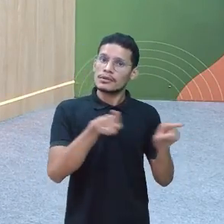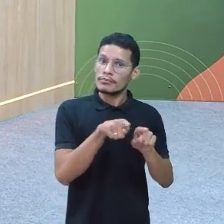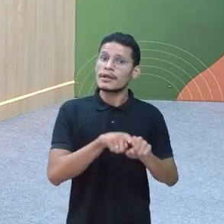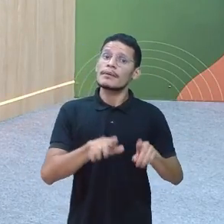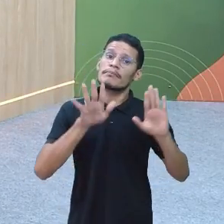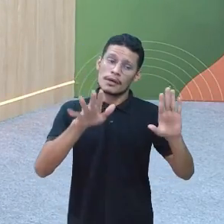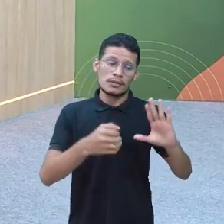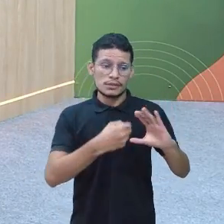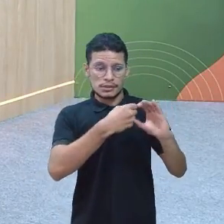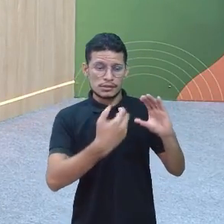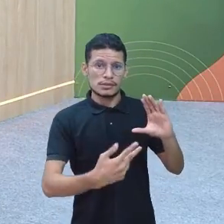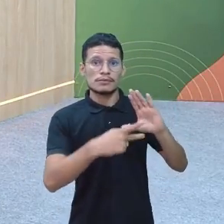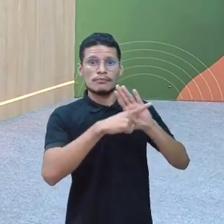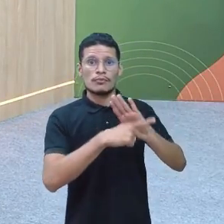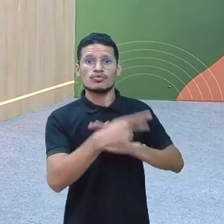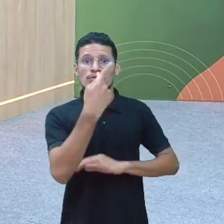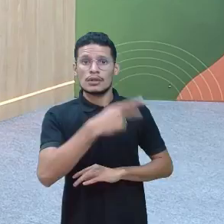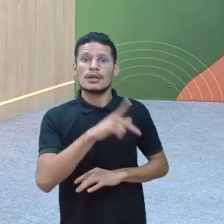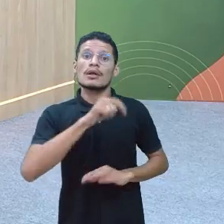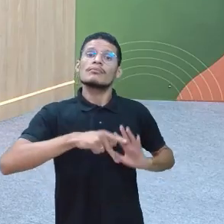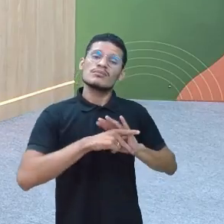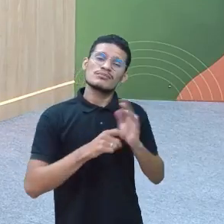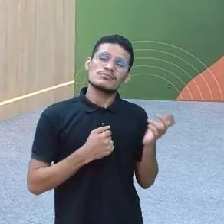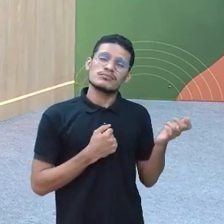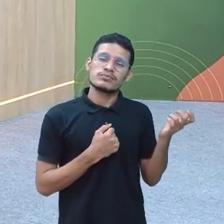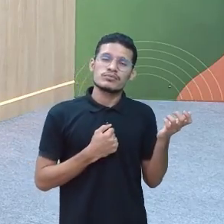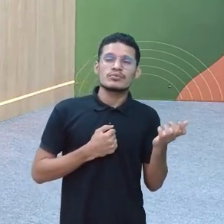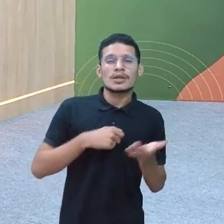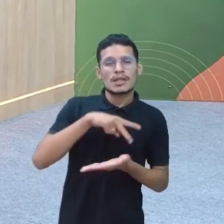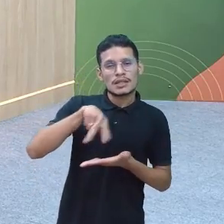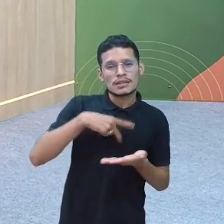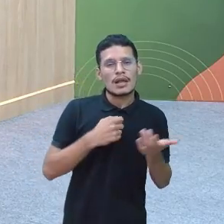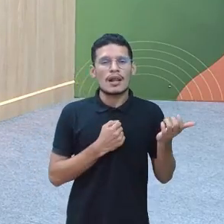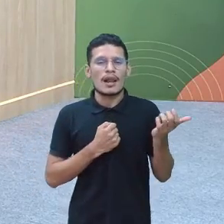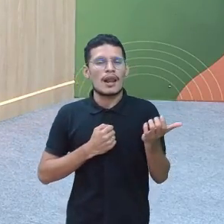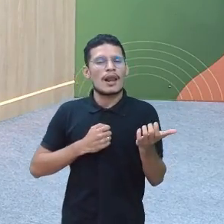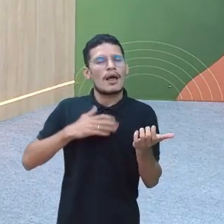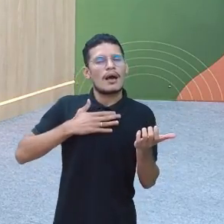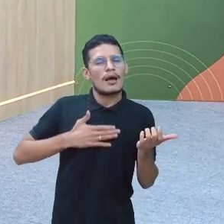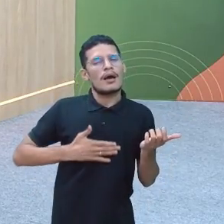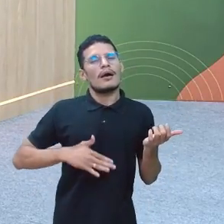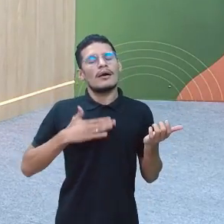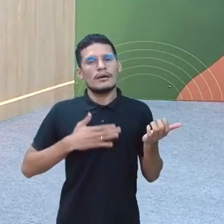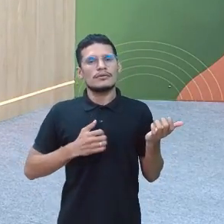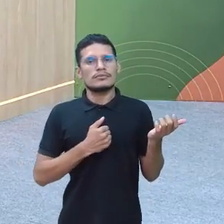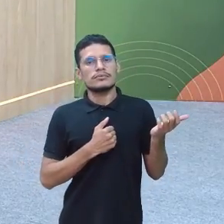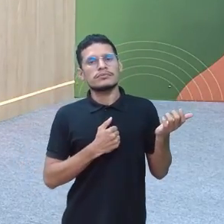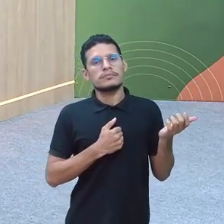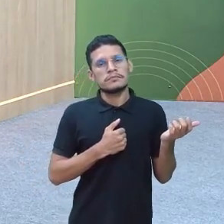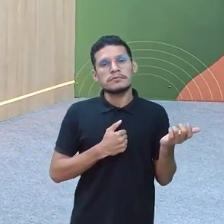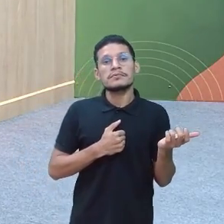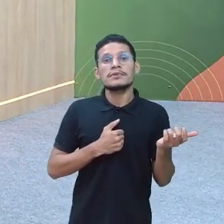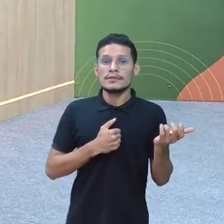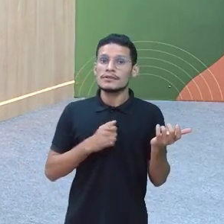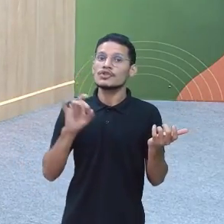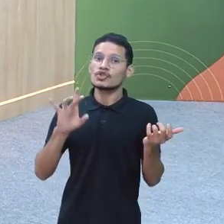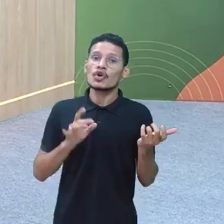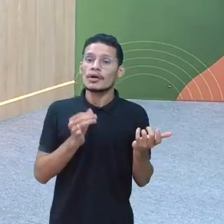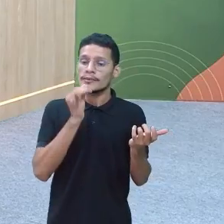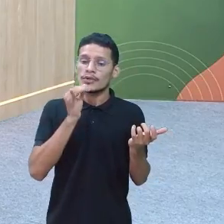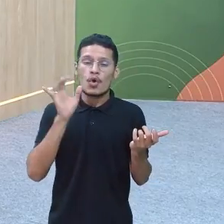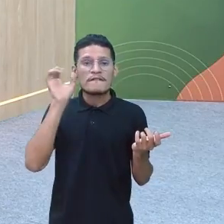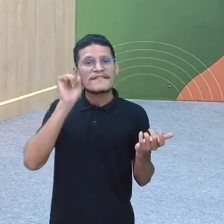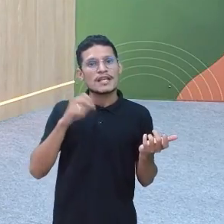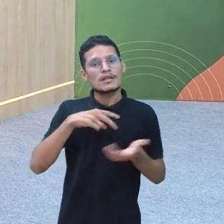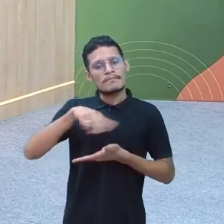sua característica é aquele forrozinho dançado bem lentamente, né? Bem onde você só tá ali curtindo o